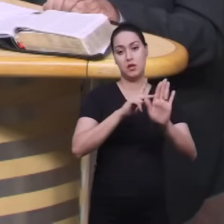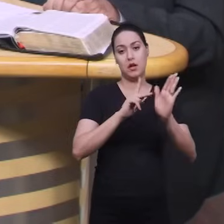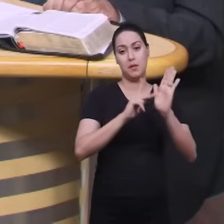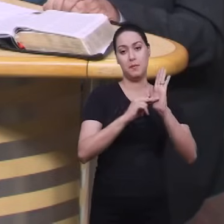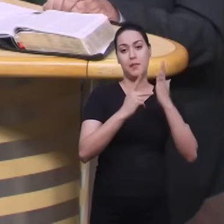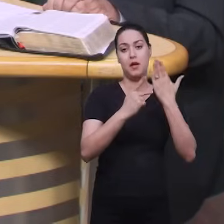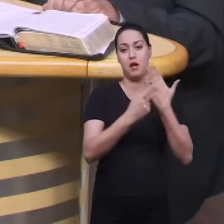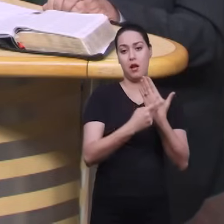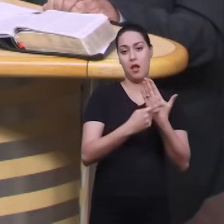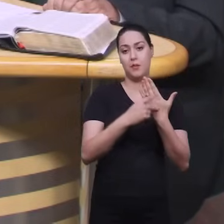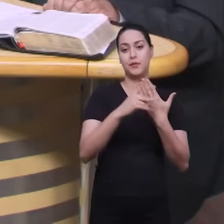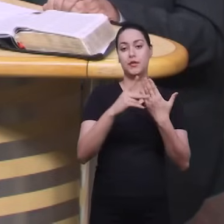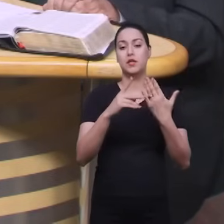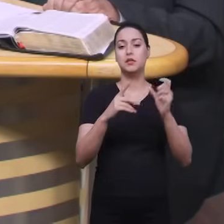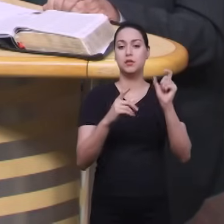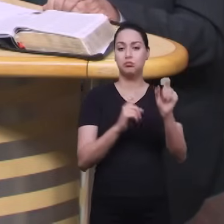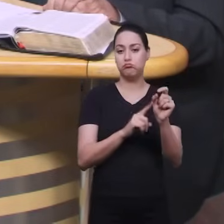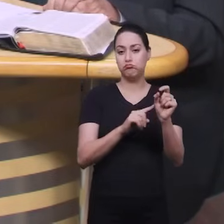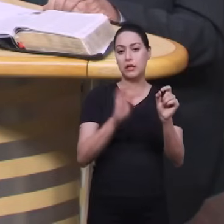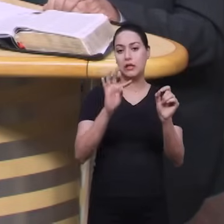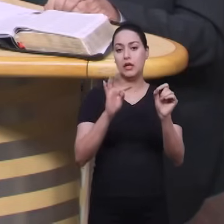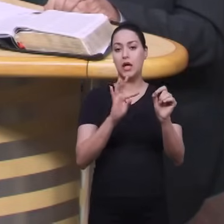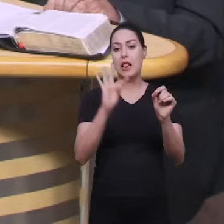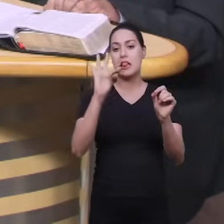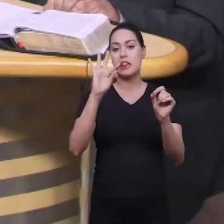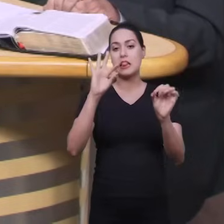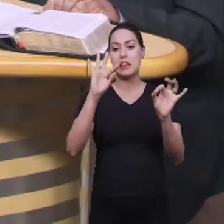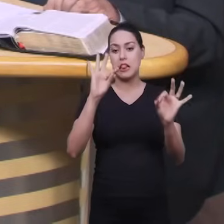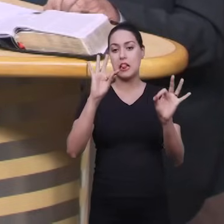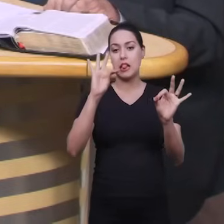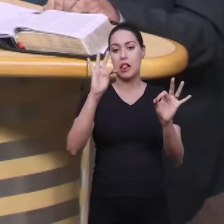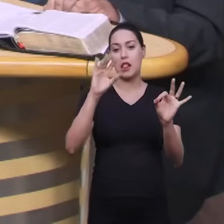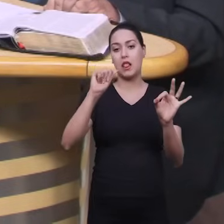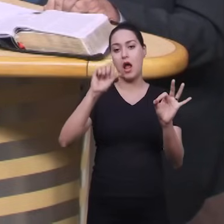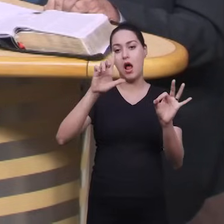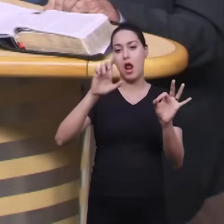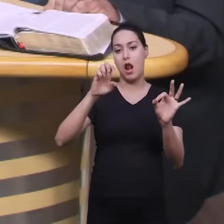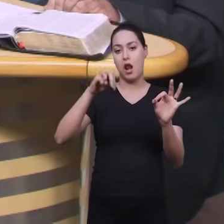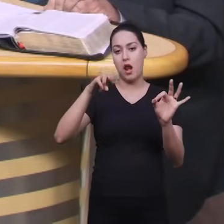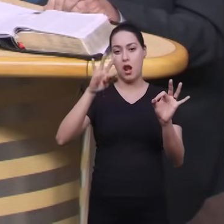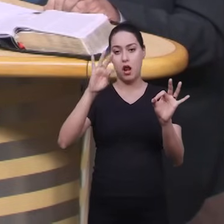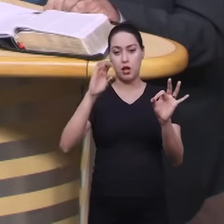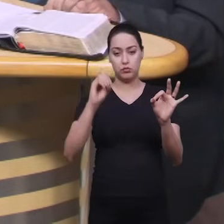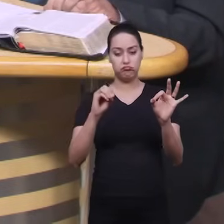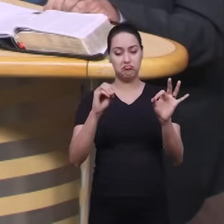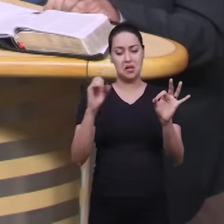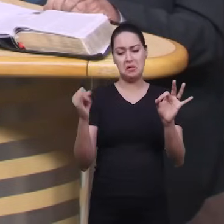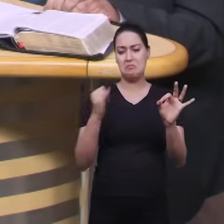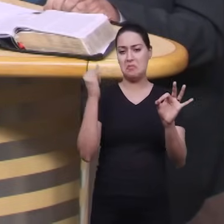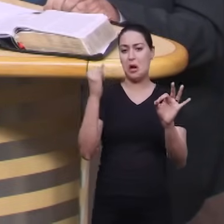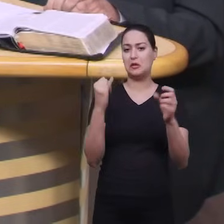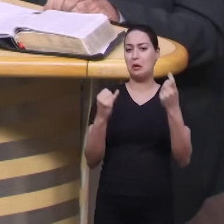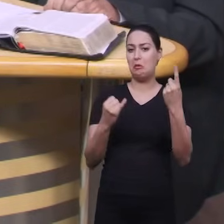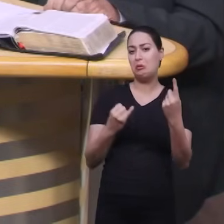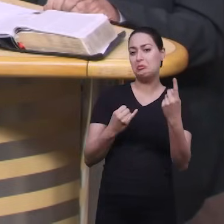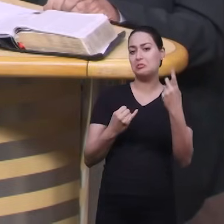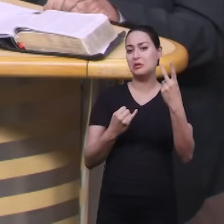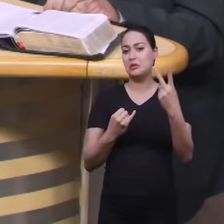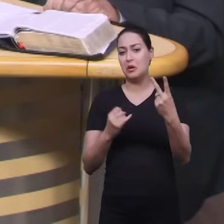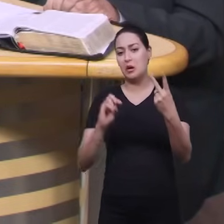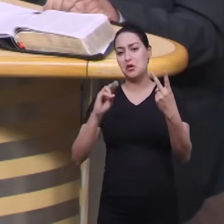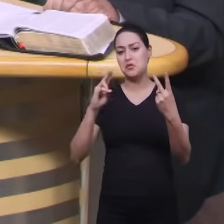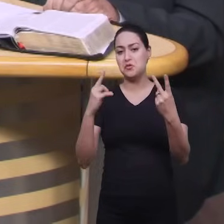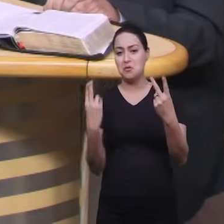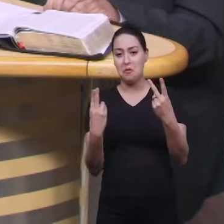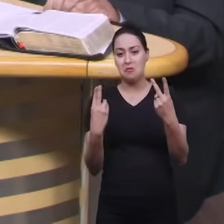o dono né da Teia Quando o senhor volta não importa se você recebeu um dois ou cinco importa